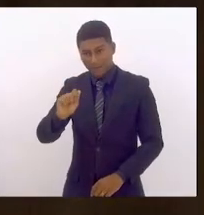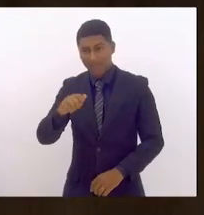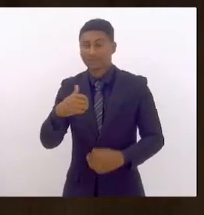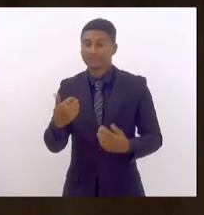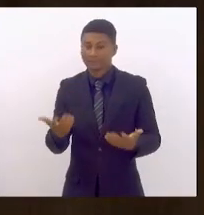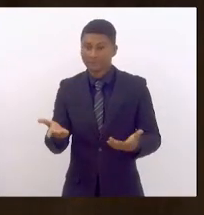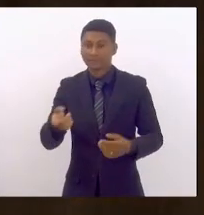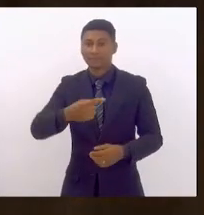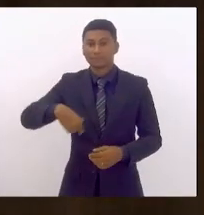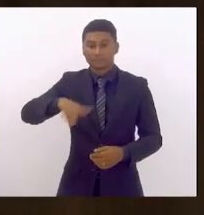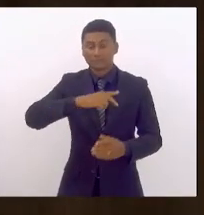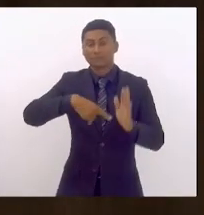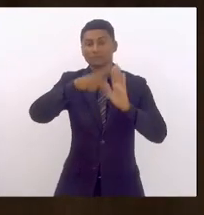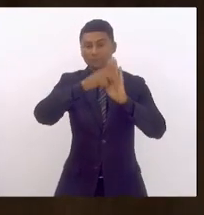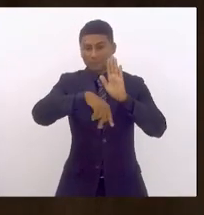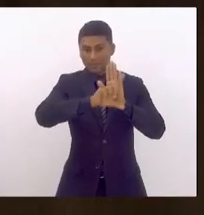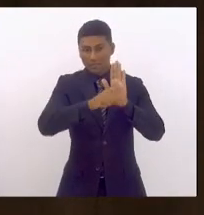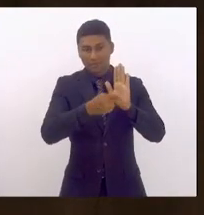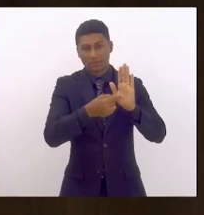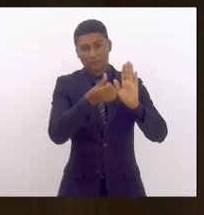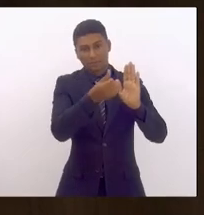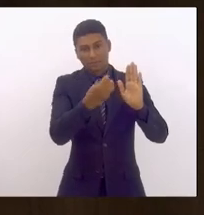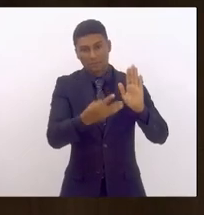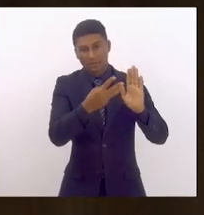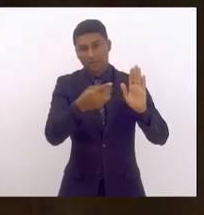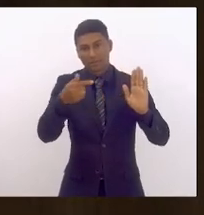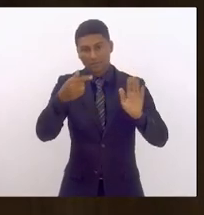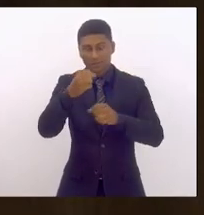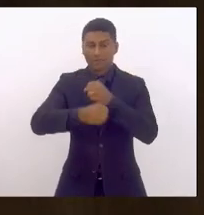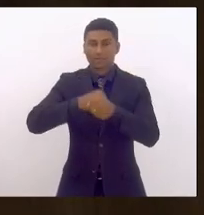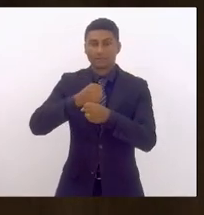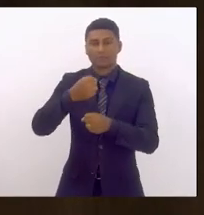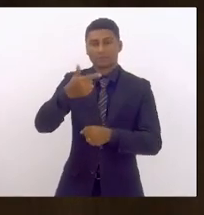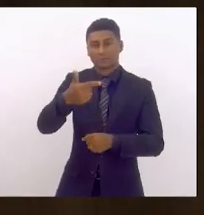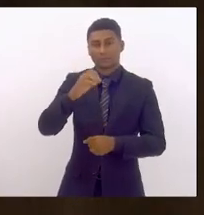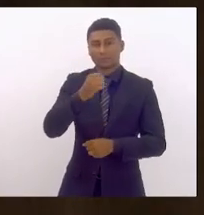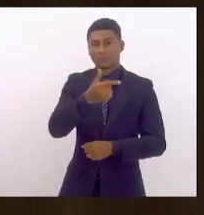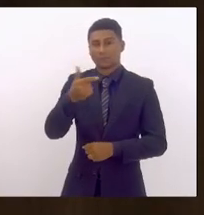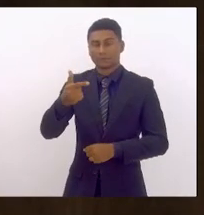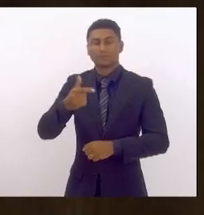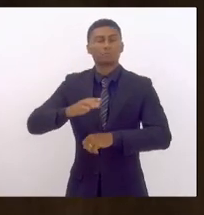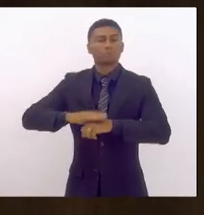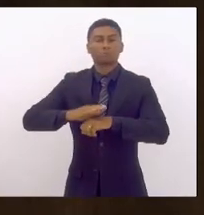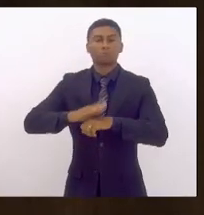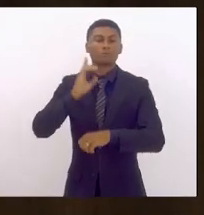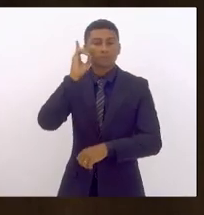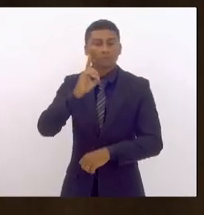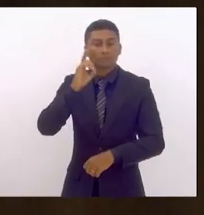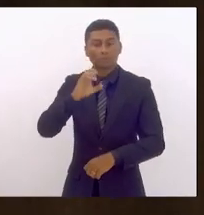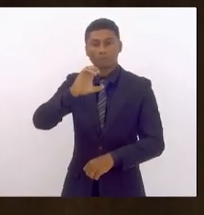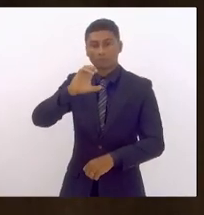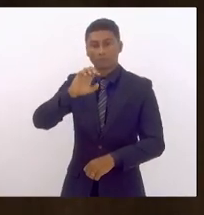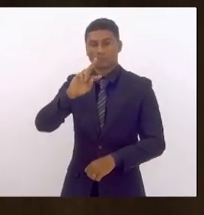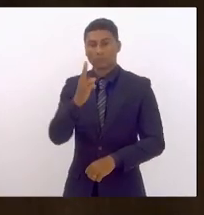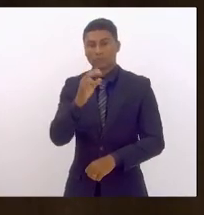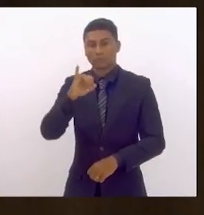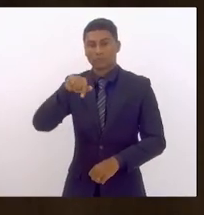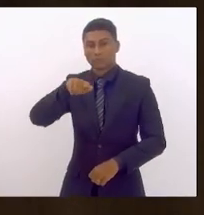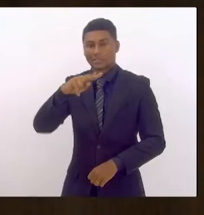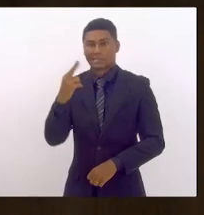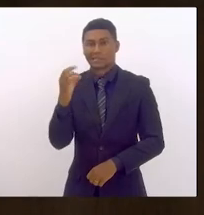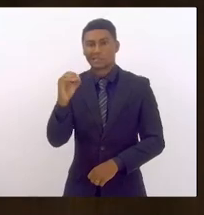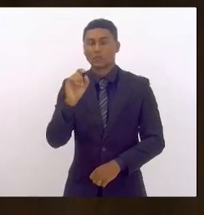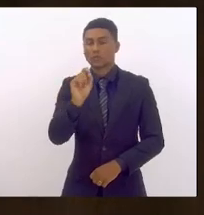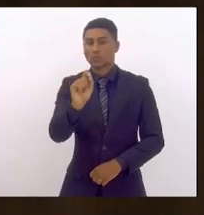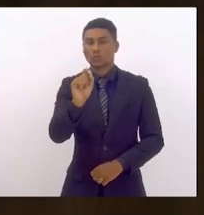vamos relatar o projeto de lei 6337 de 22 de autoria Deputado Chiquinho da Mangueira que